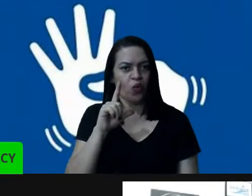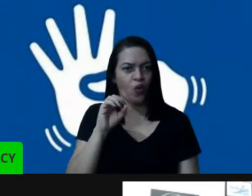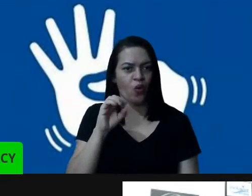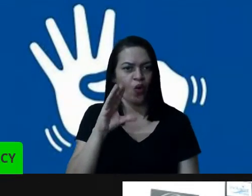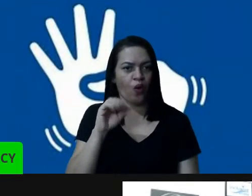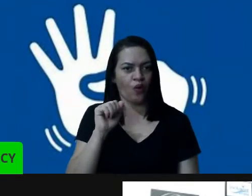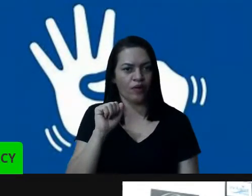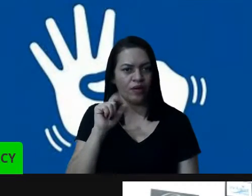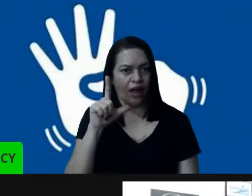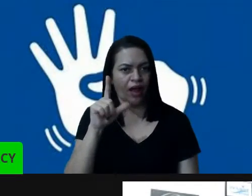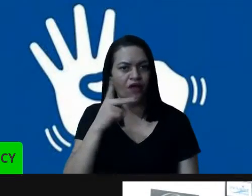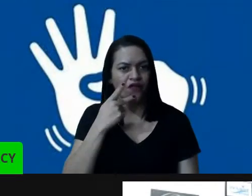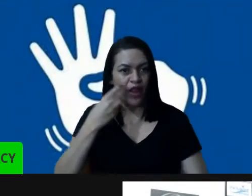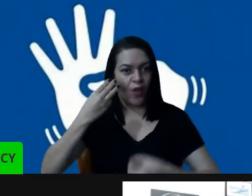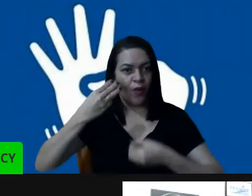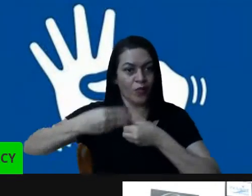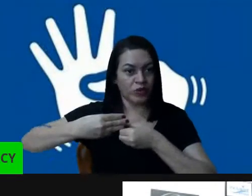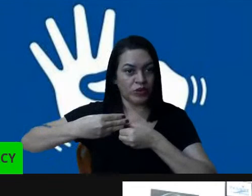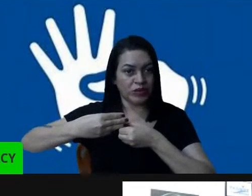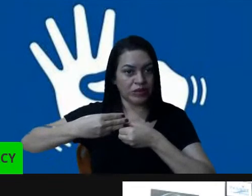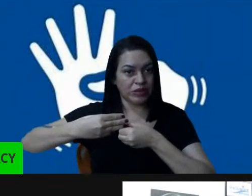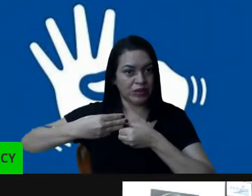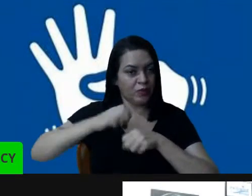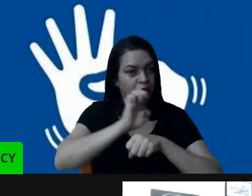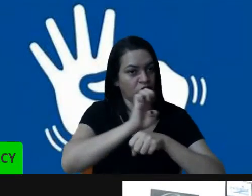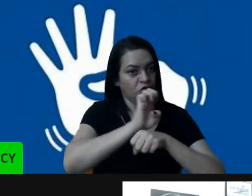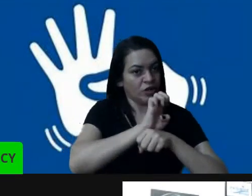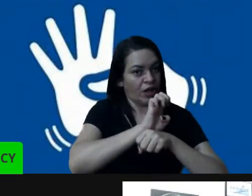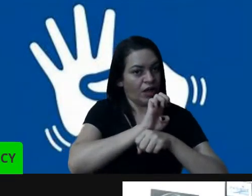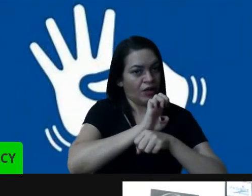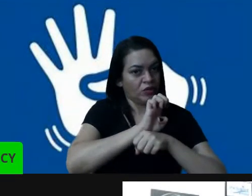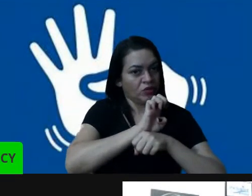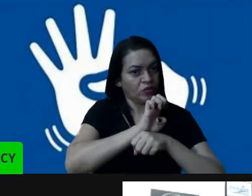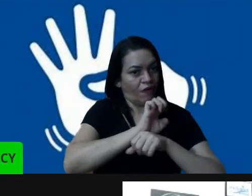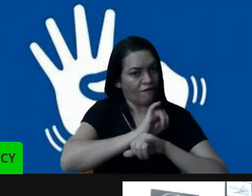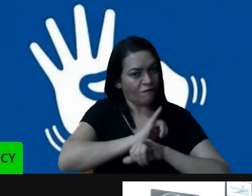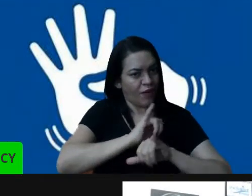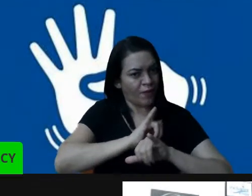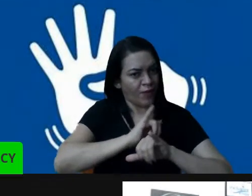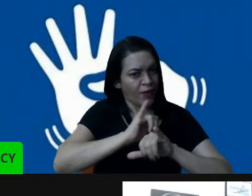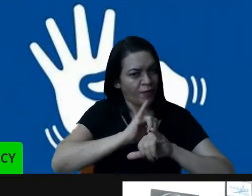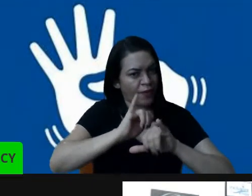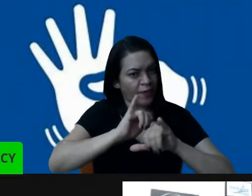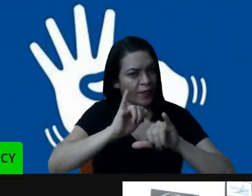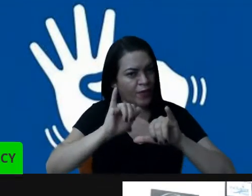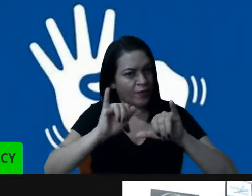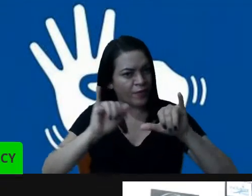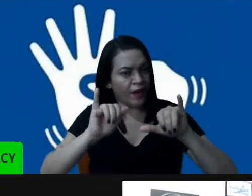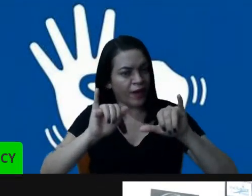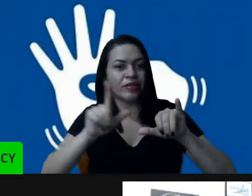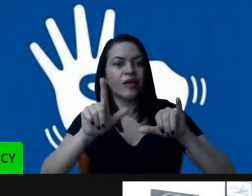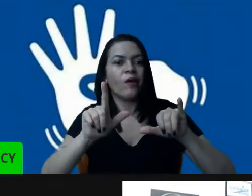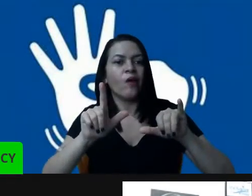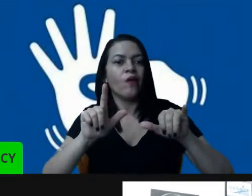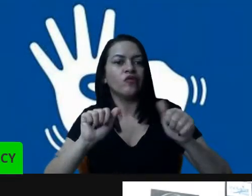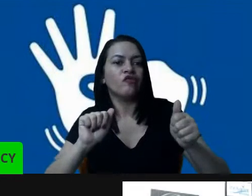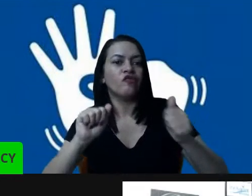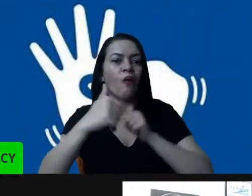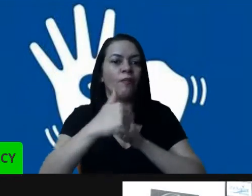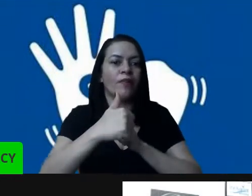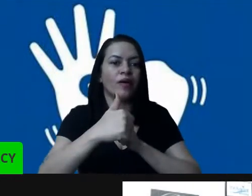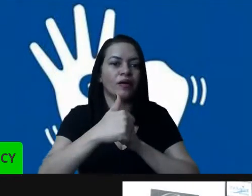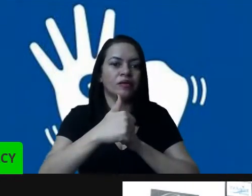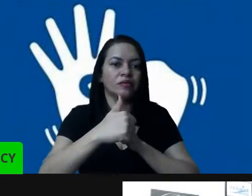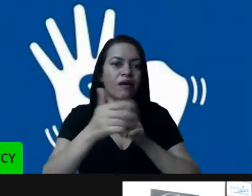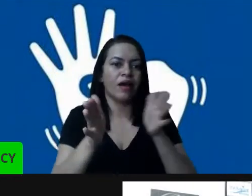de município e de estado, tenta fazer com que essas informações, né, tenham outro formato acessível. A prova é